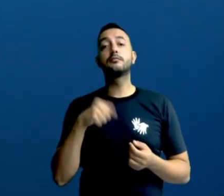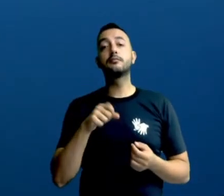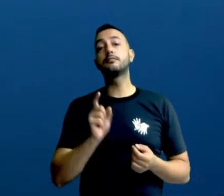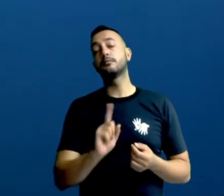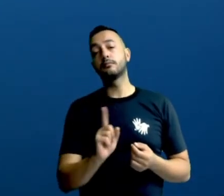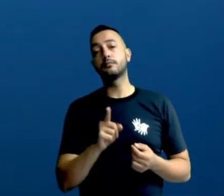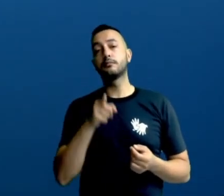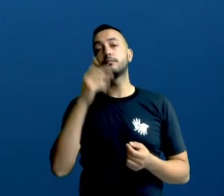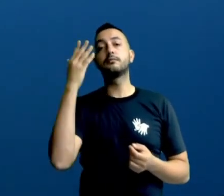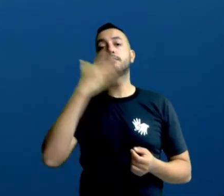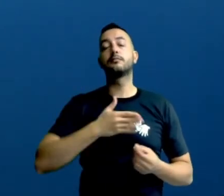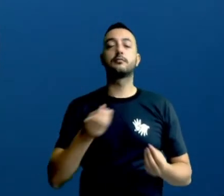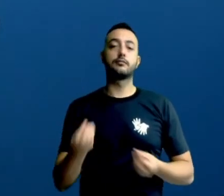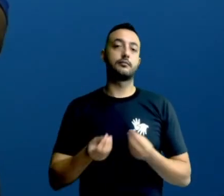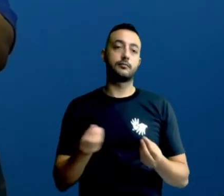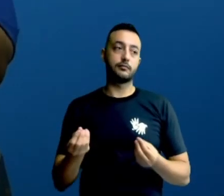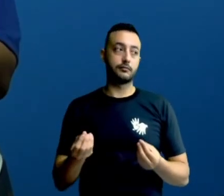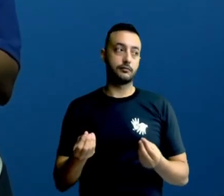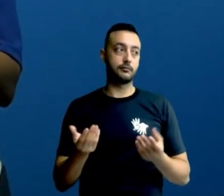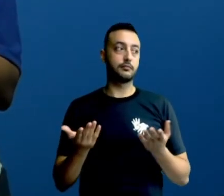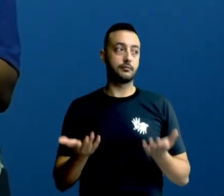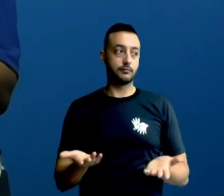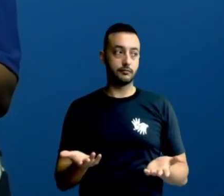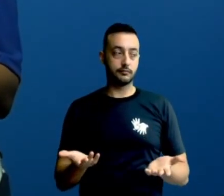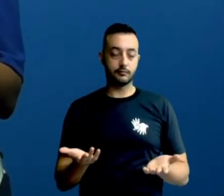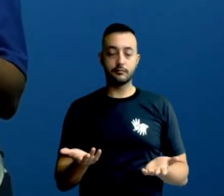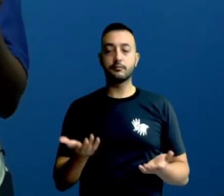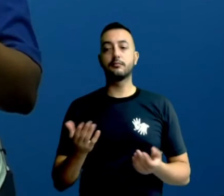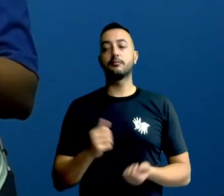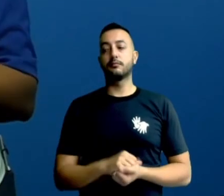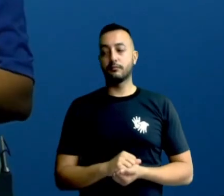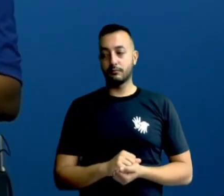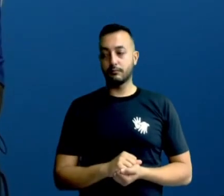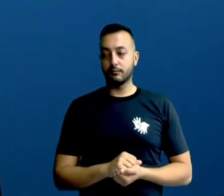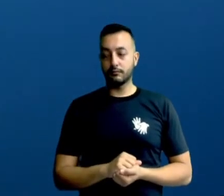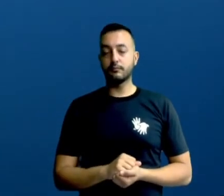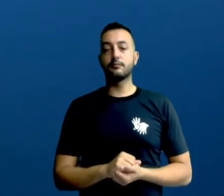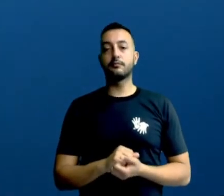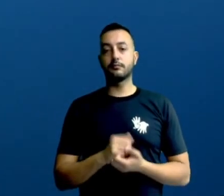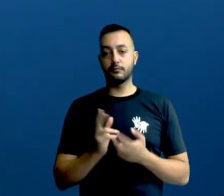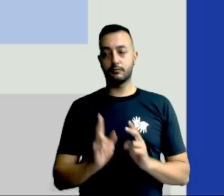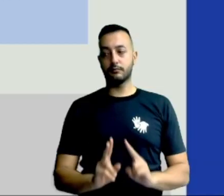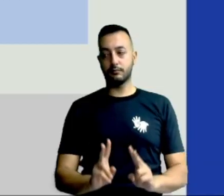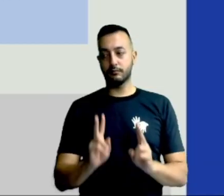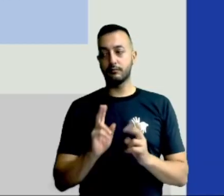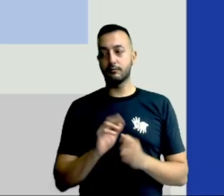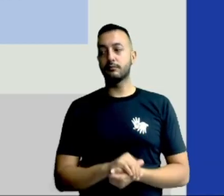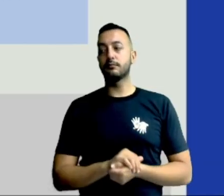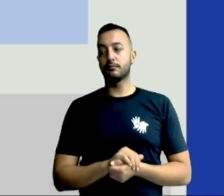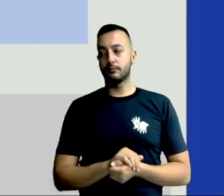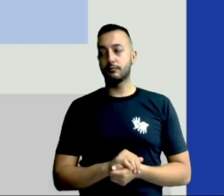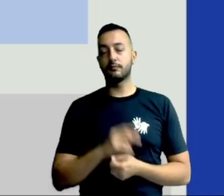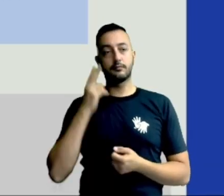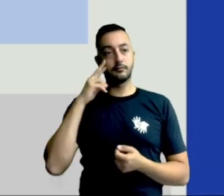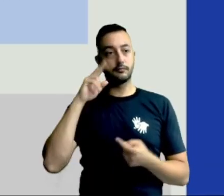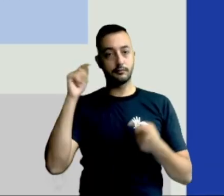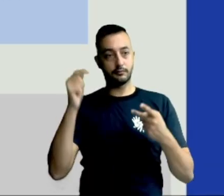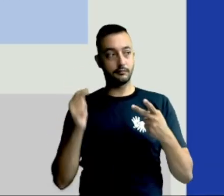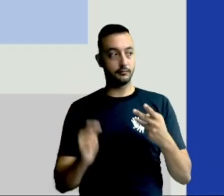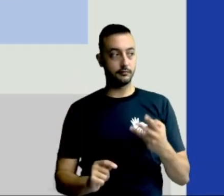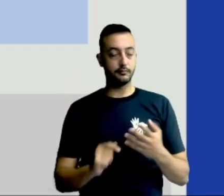Como é que você vai comprovar? Tá certo? De que forma você pode fazer para comprovar? Tá certo? Aí vamos lá para a nossa